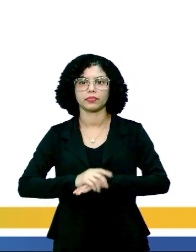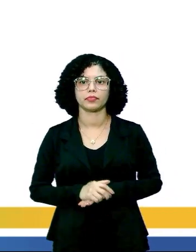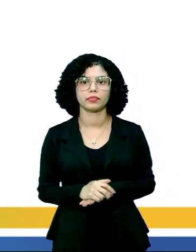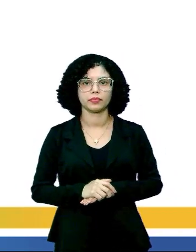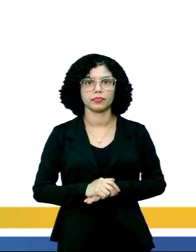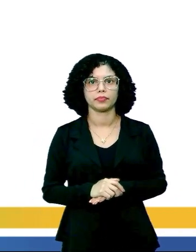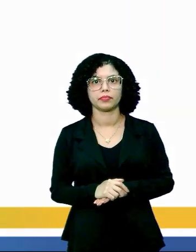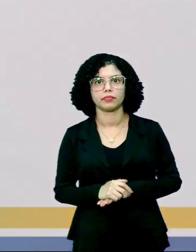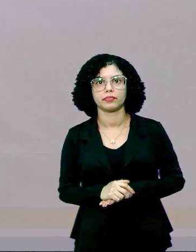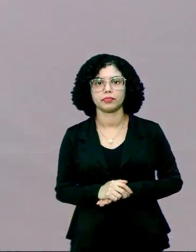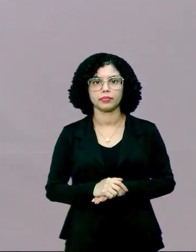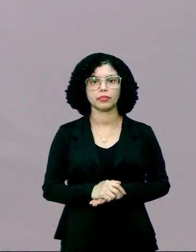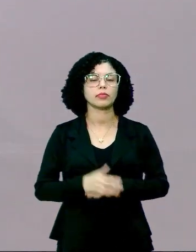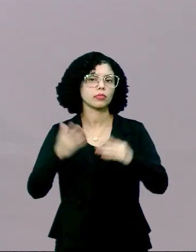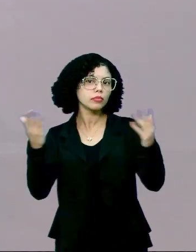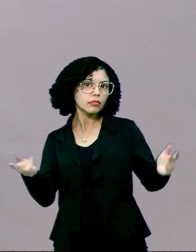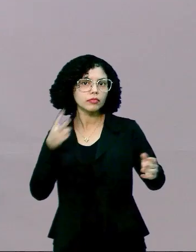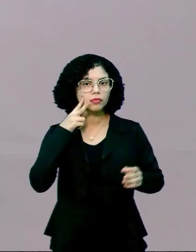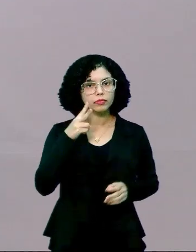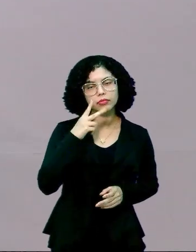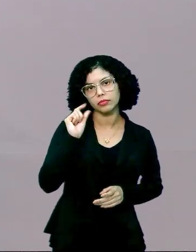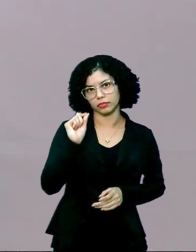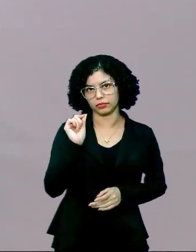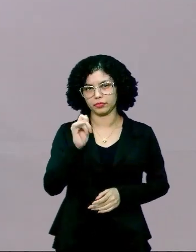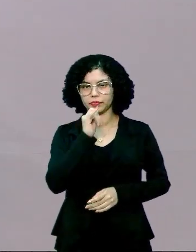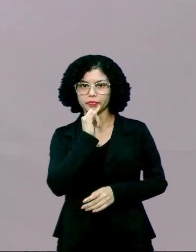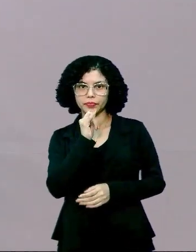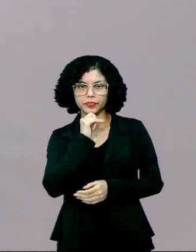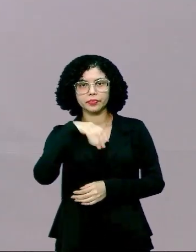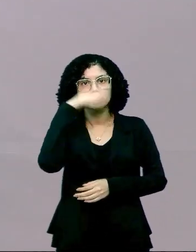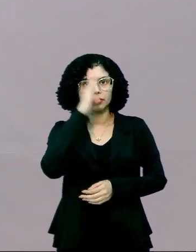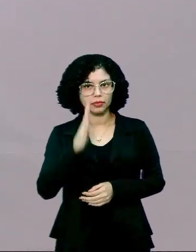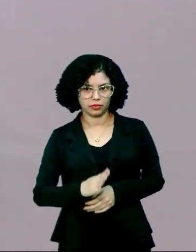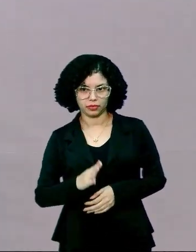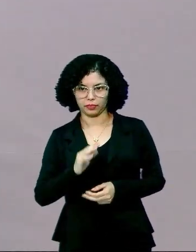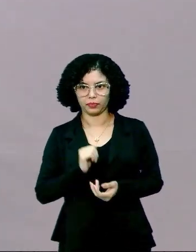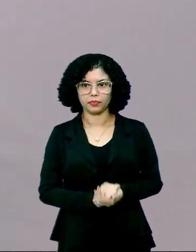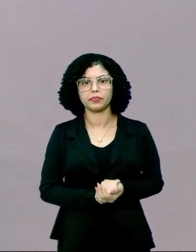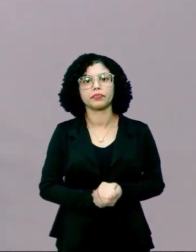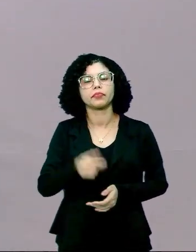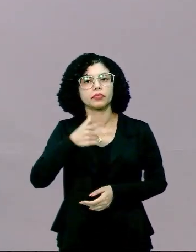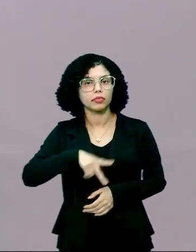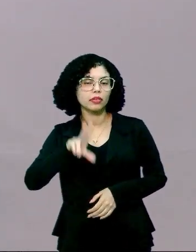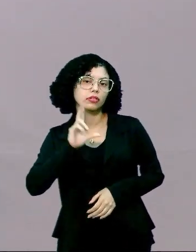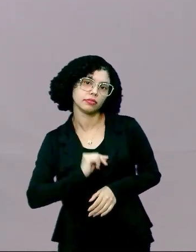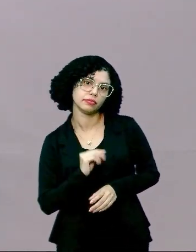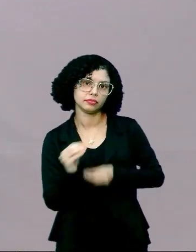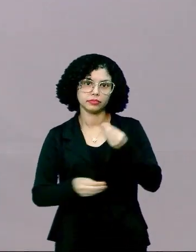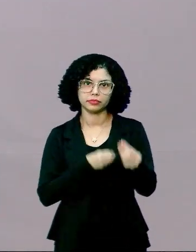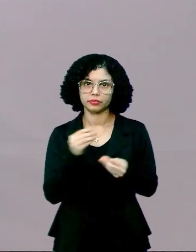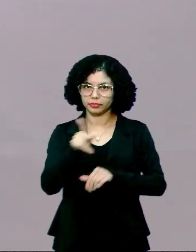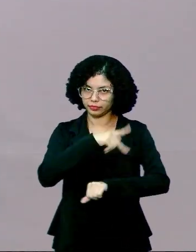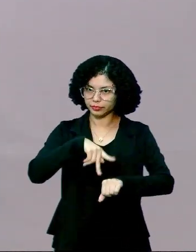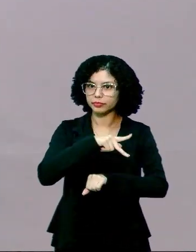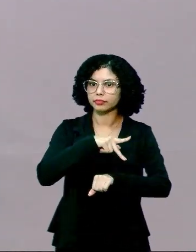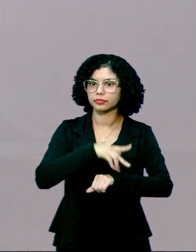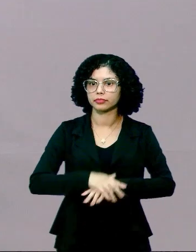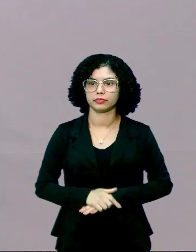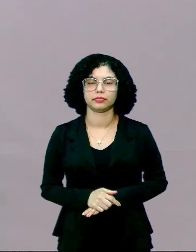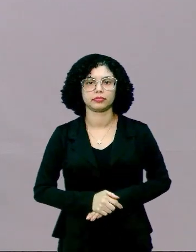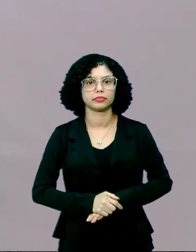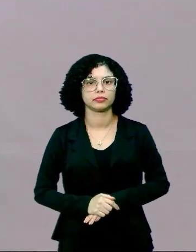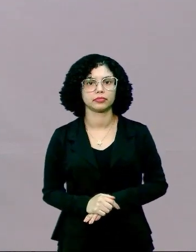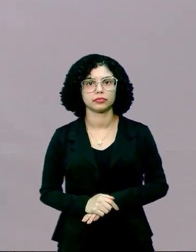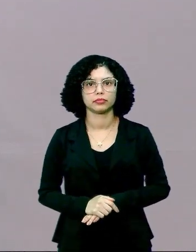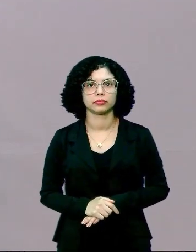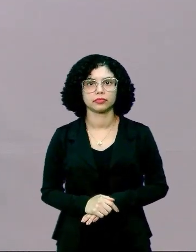e cidadania. E aí vocês viram o exemplo do Brasil e Portugal como países, né? Por